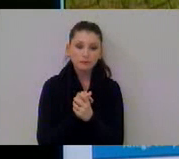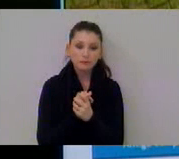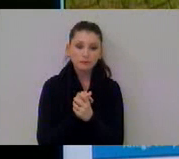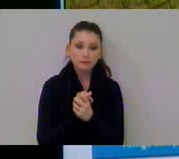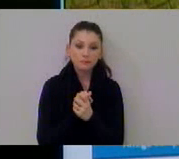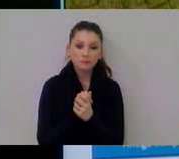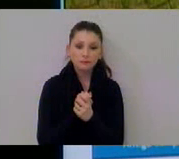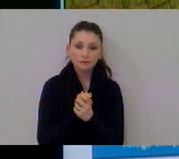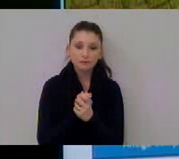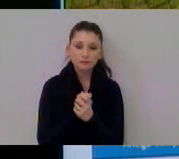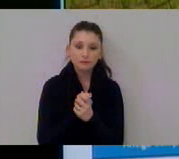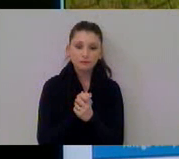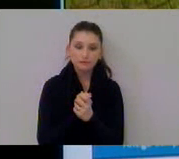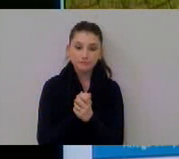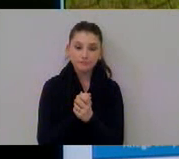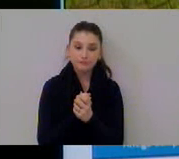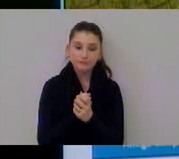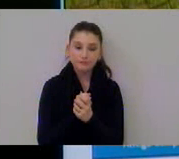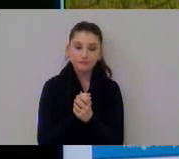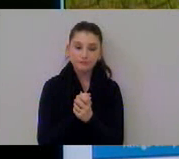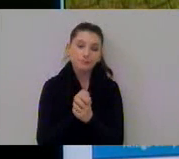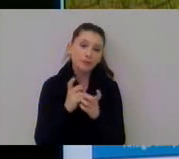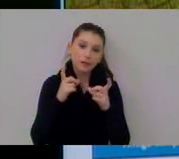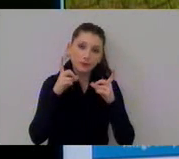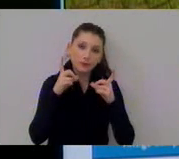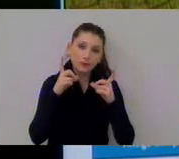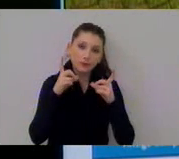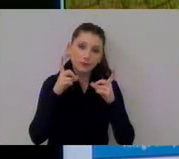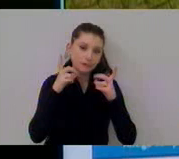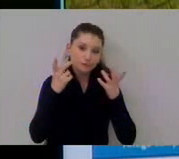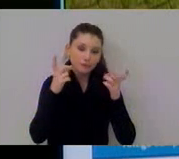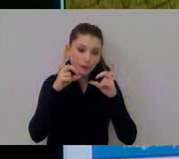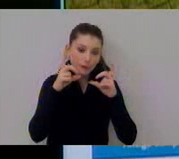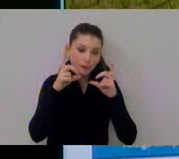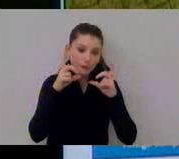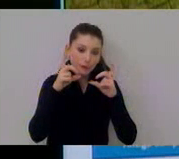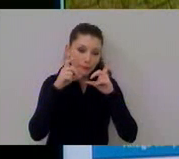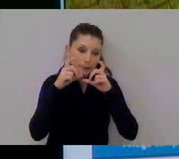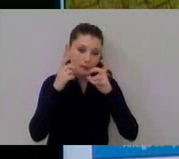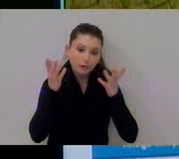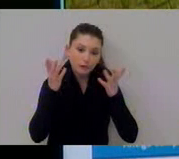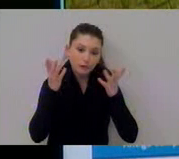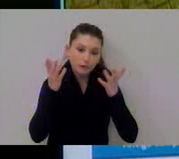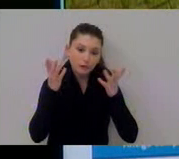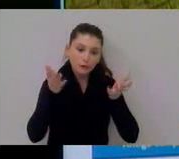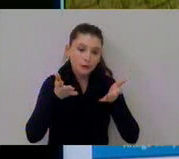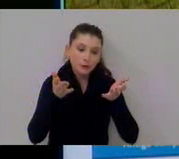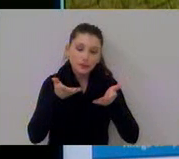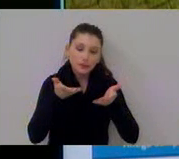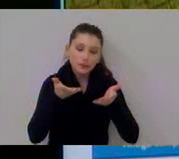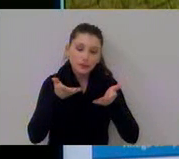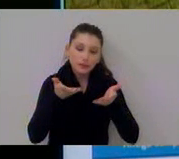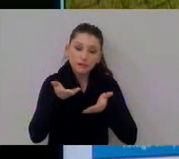Nós compramos uma roçadeira